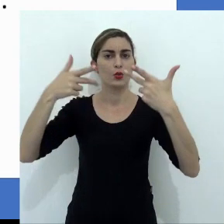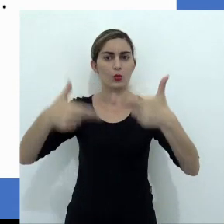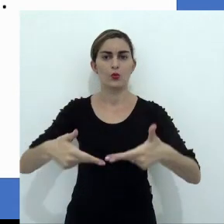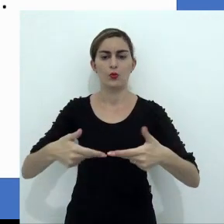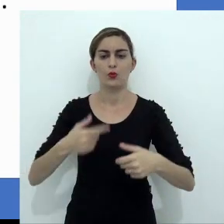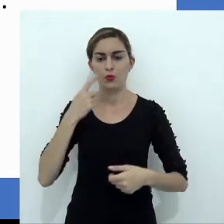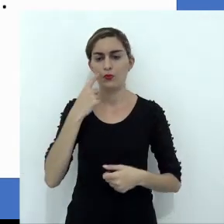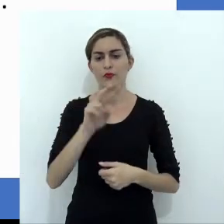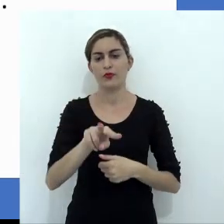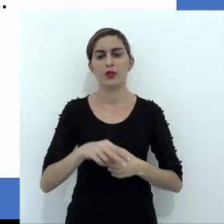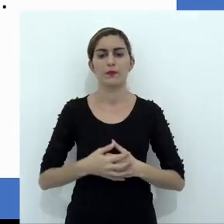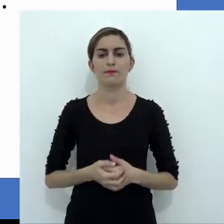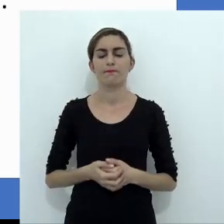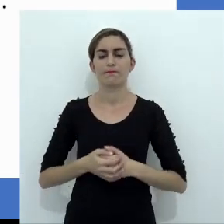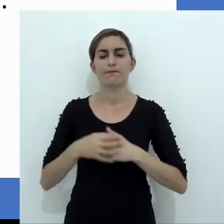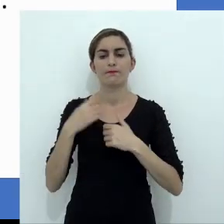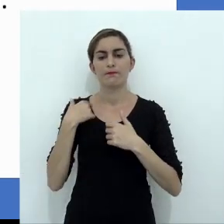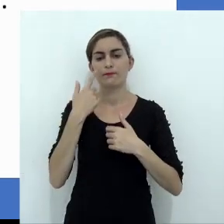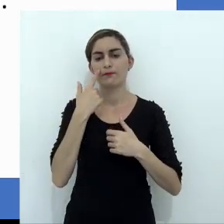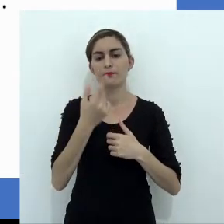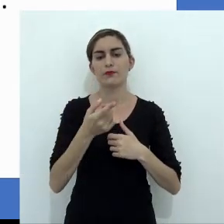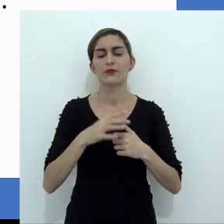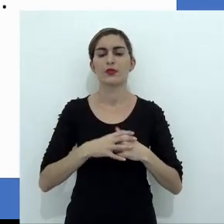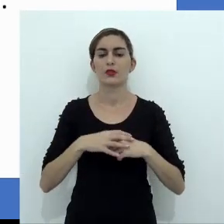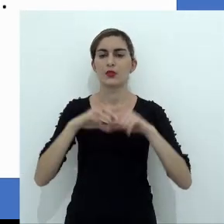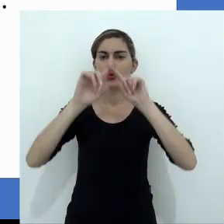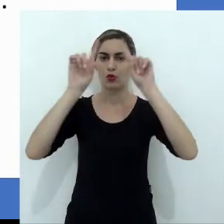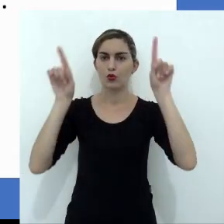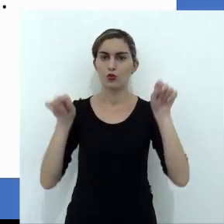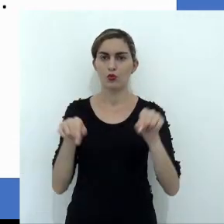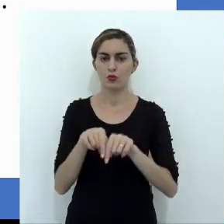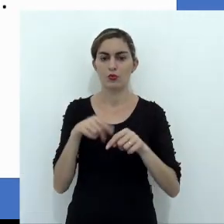2 primeiras figurinhas. Ó. As 2 primeiras que estão no formato de um